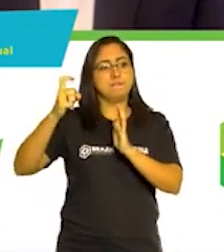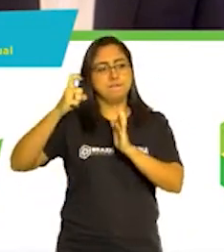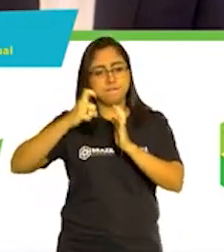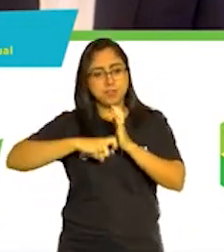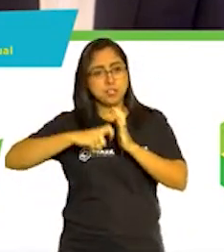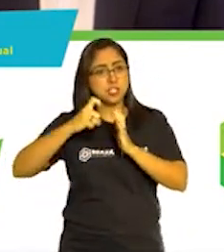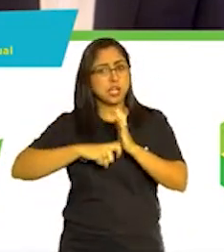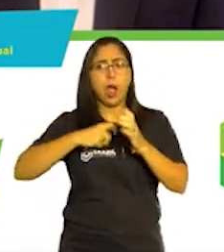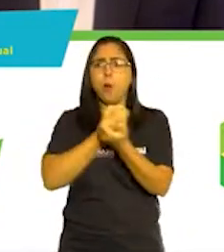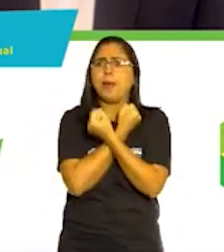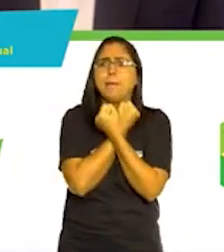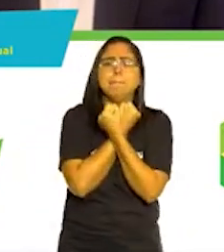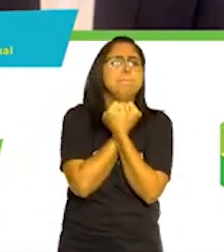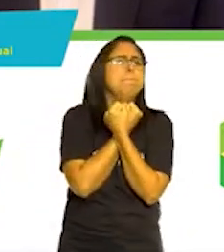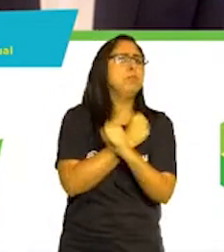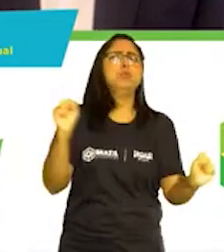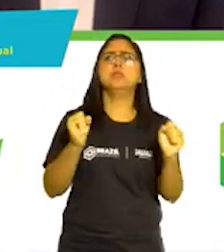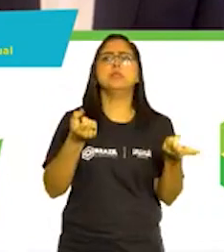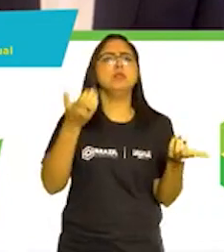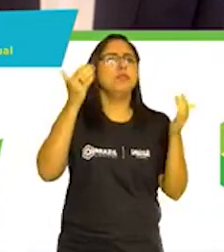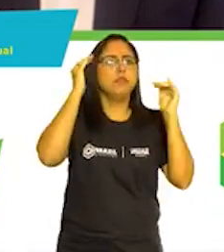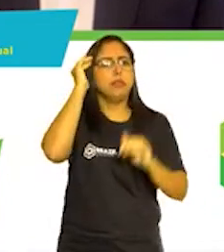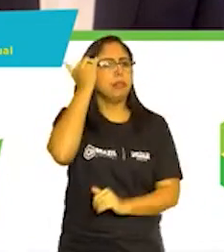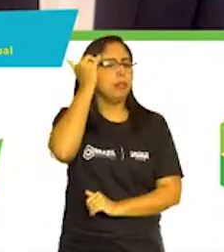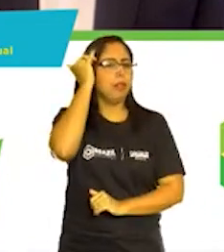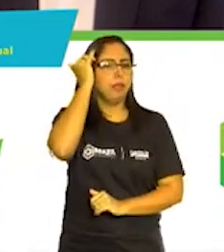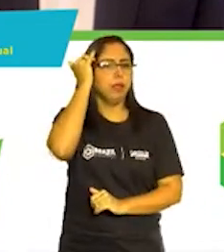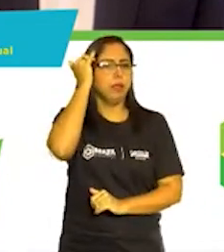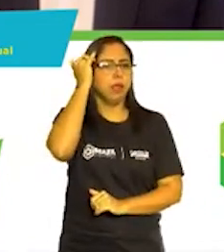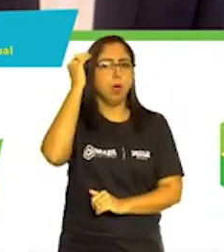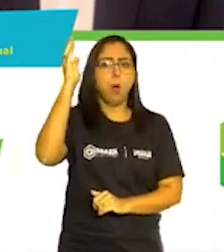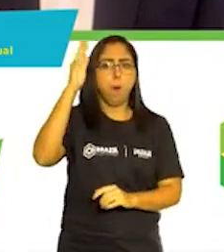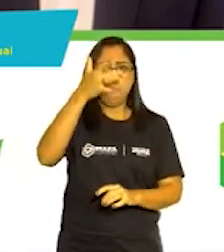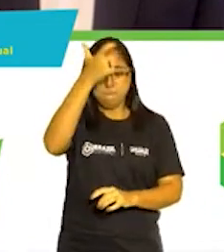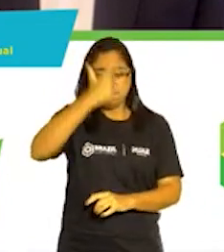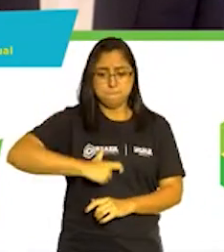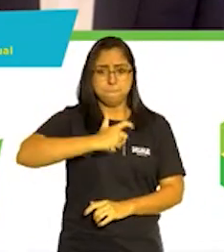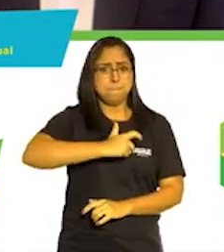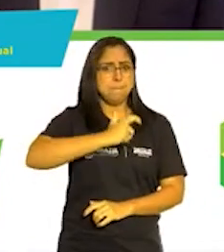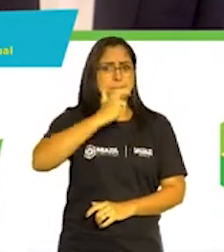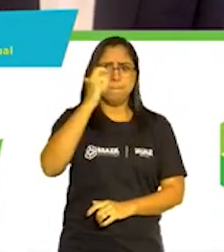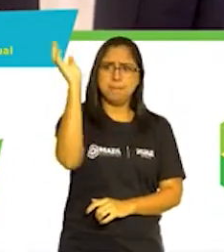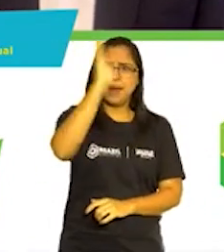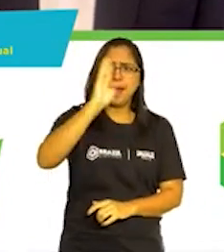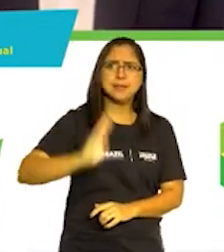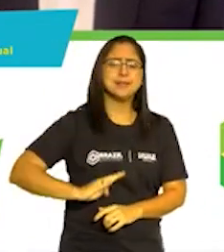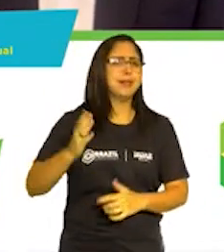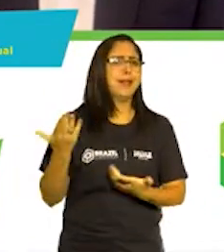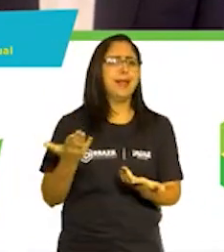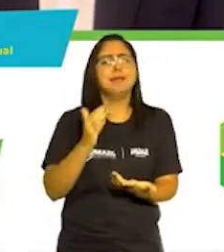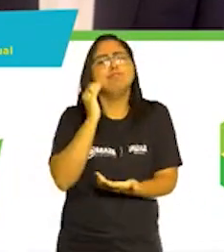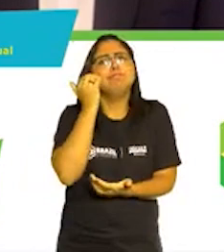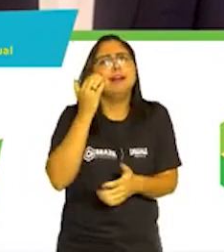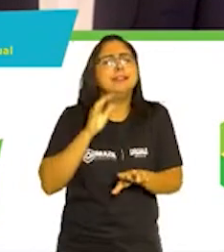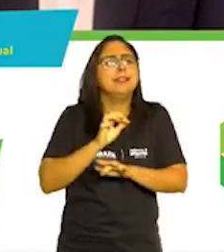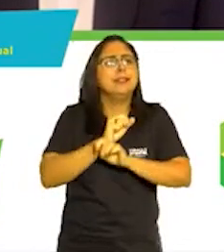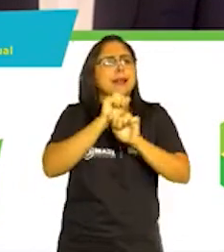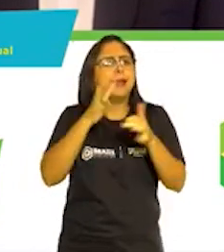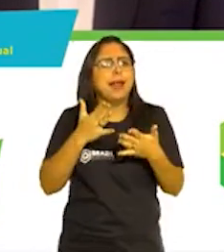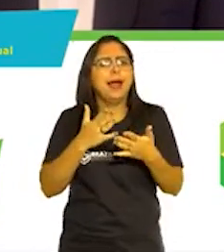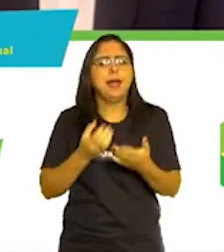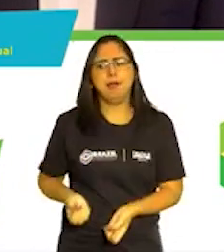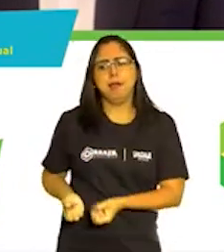não vai conseguir entender uma regra fiscal. Quer dizer, se teve um debate ano passado, se deveria gastar mais ou